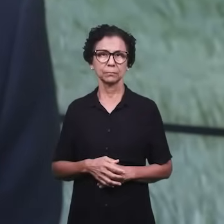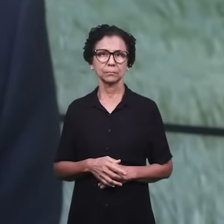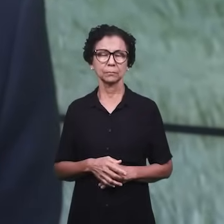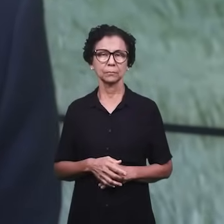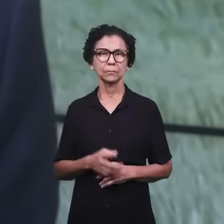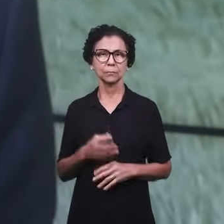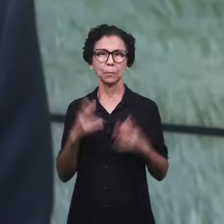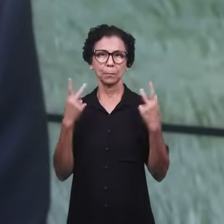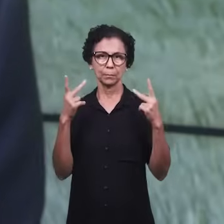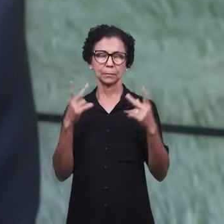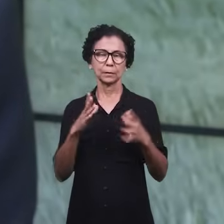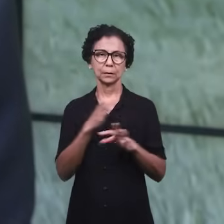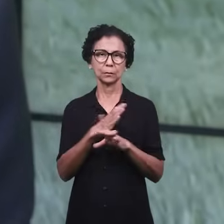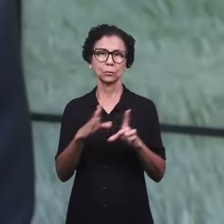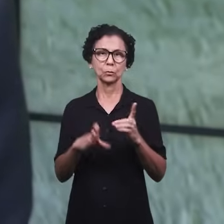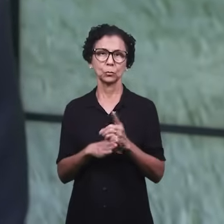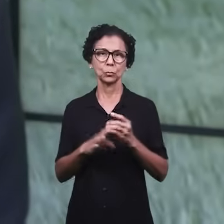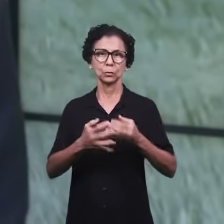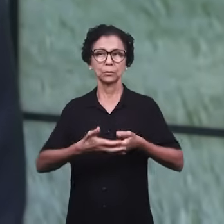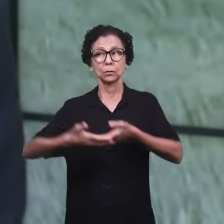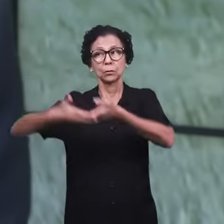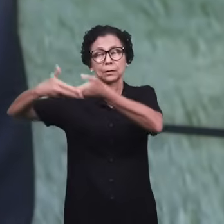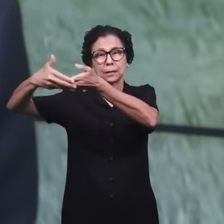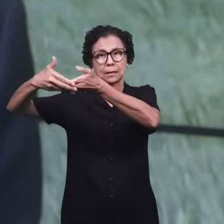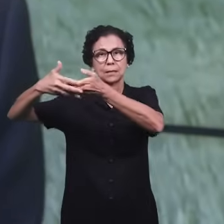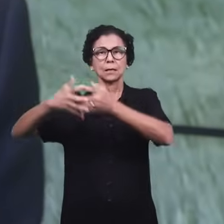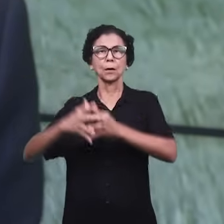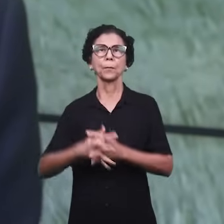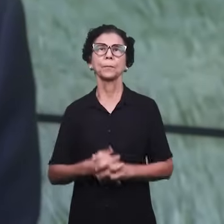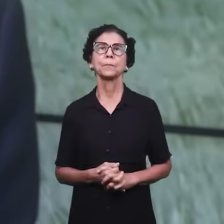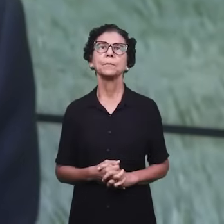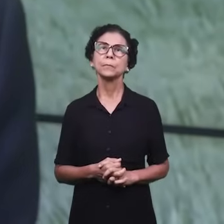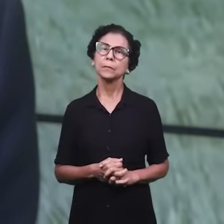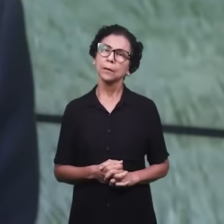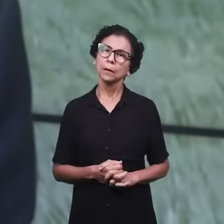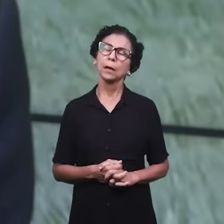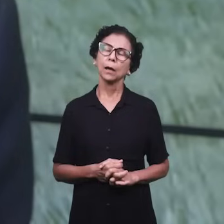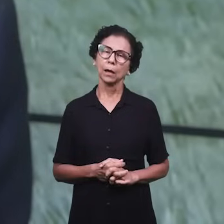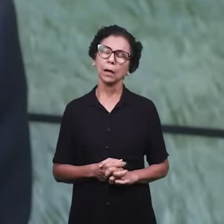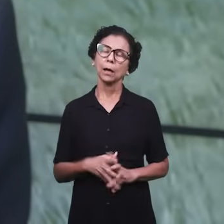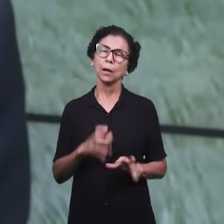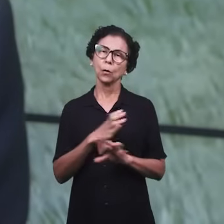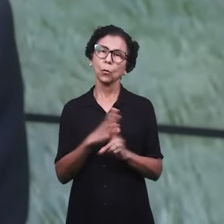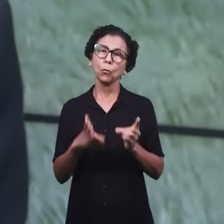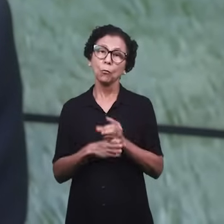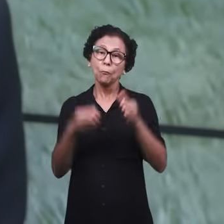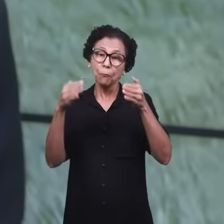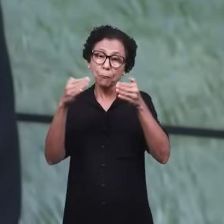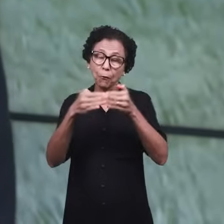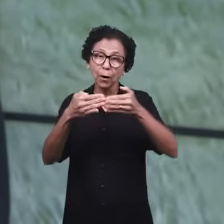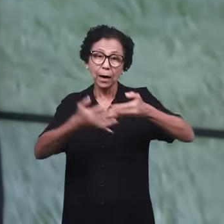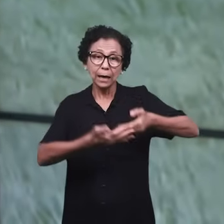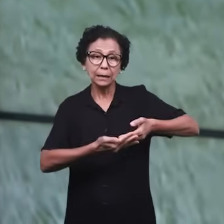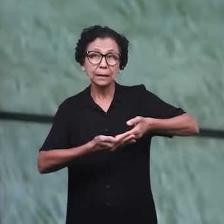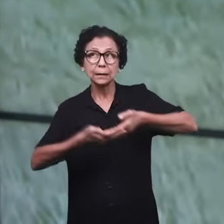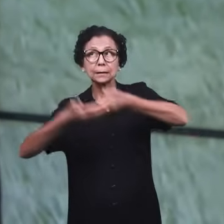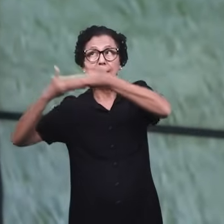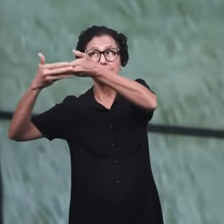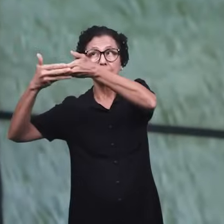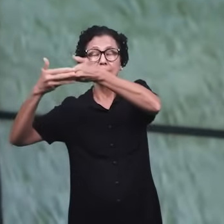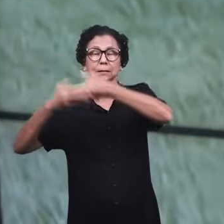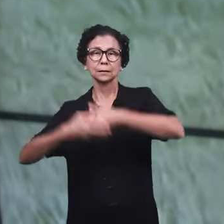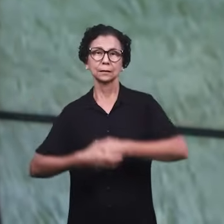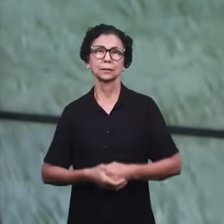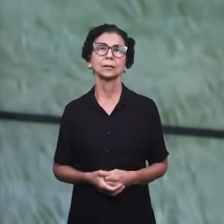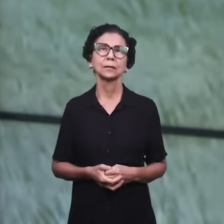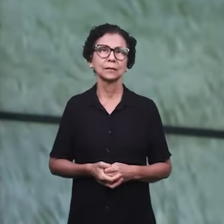lá na igreja onde nós frequentamos Uhum e ele fez o culto de consagração foi o culto o culto foi um culto de consagração e não foi só a